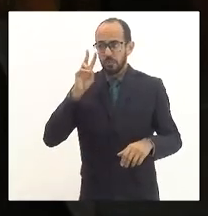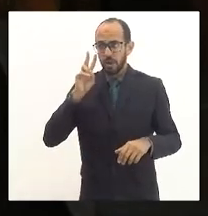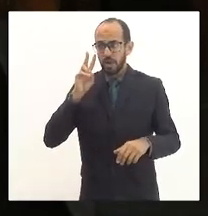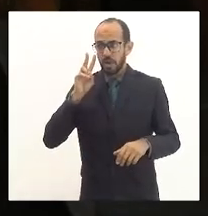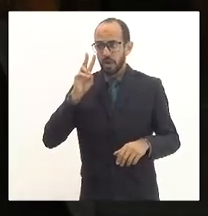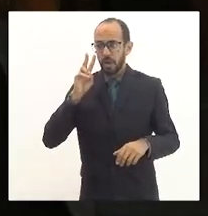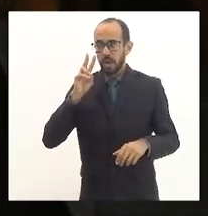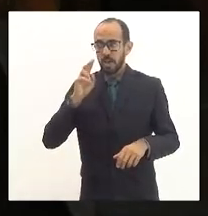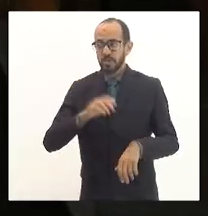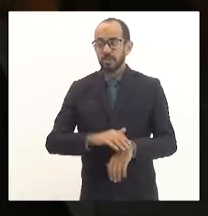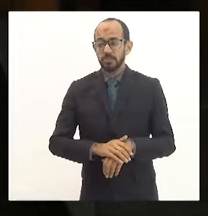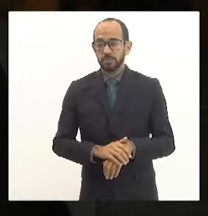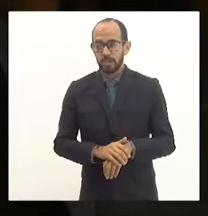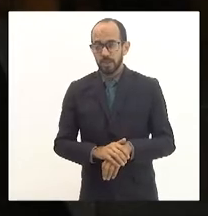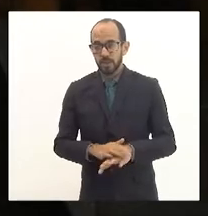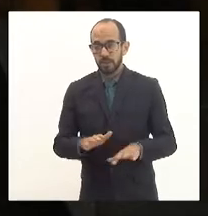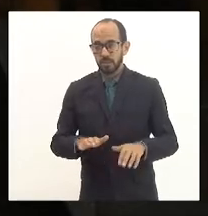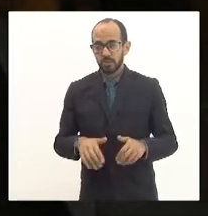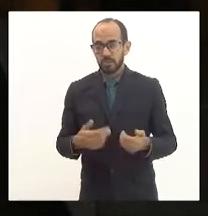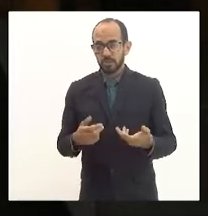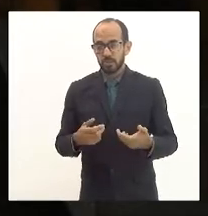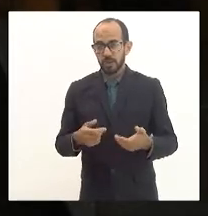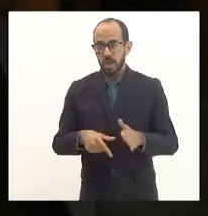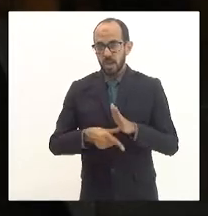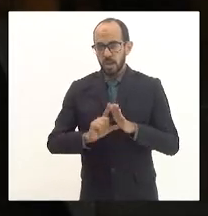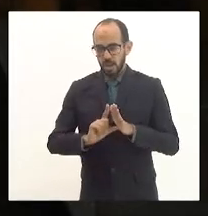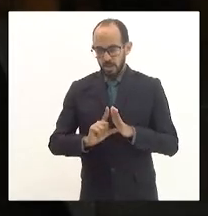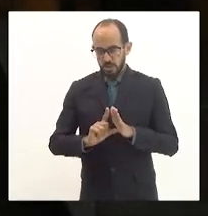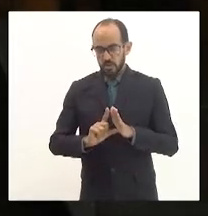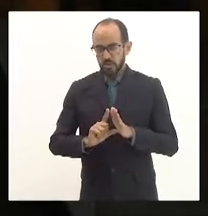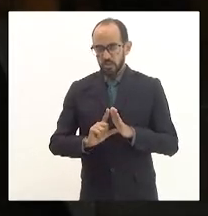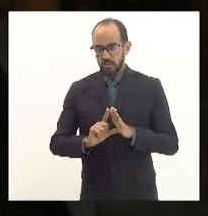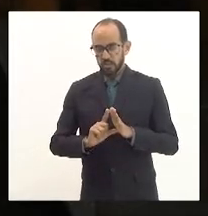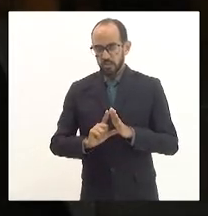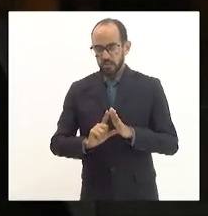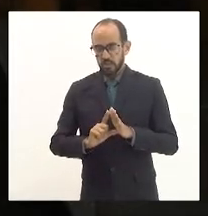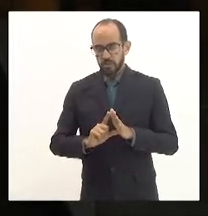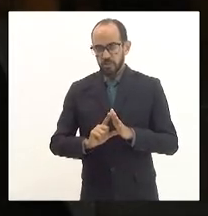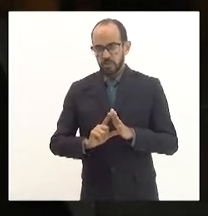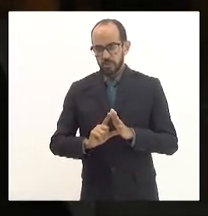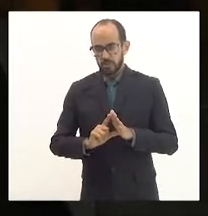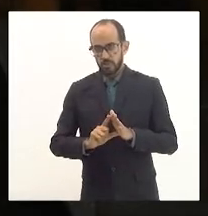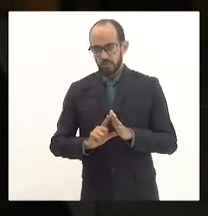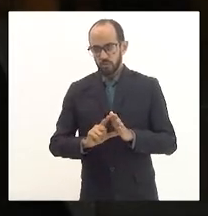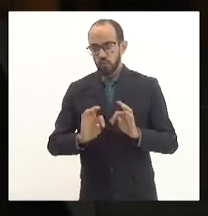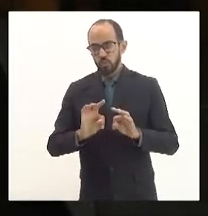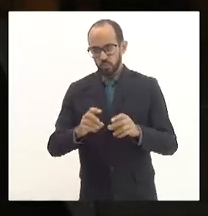presidente em diante desses fatos que estão sendo revelados